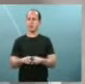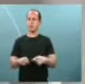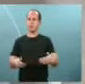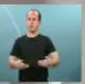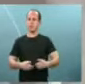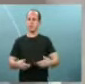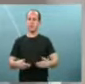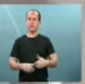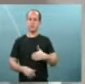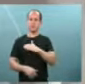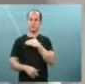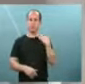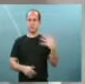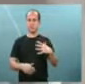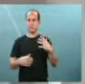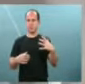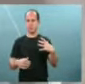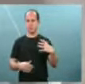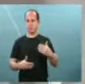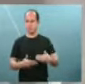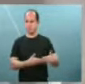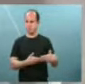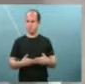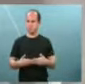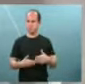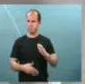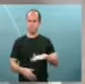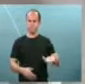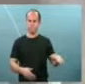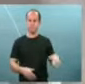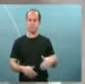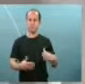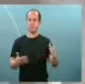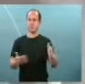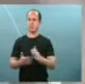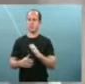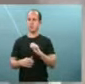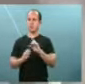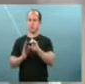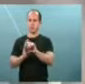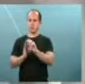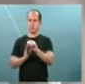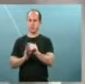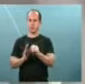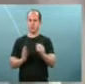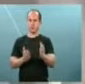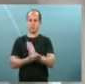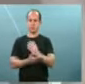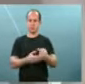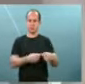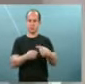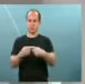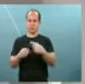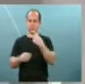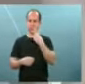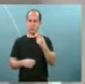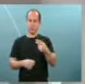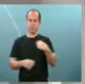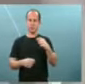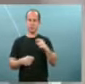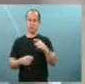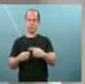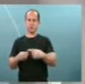a mortalidade infantil. São dados que eu já trouxe aqui, que alguns municípios, como São José de Mipibu,